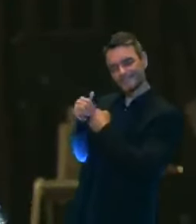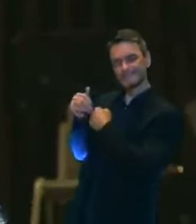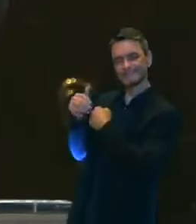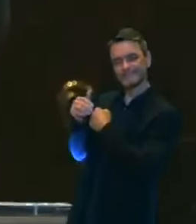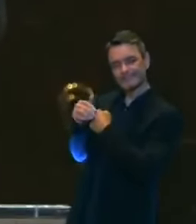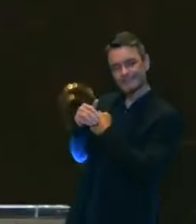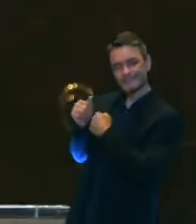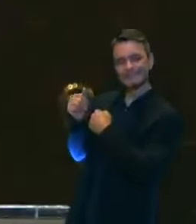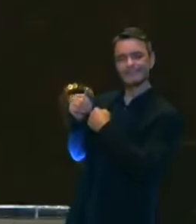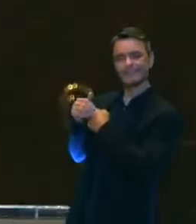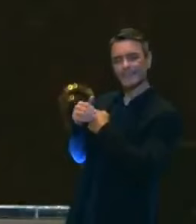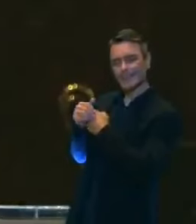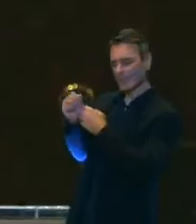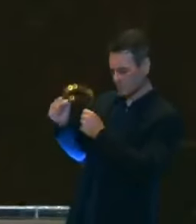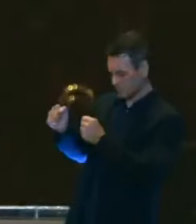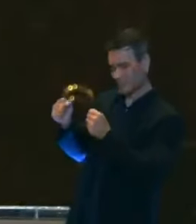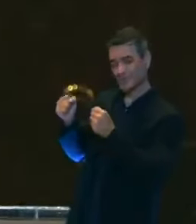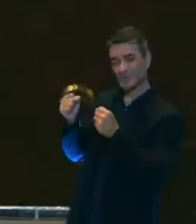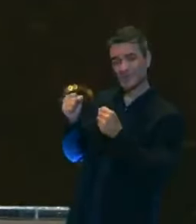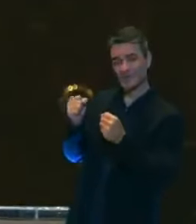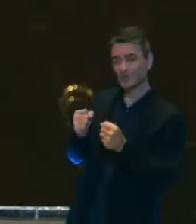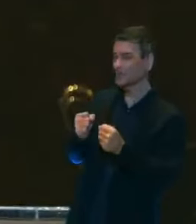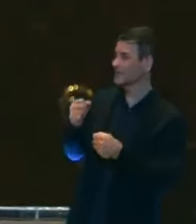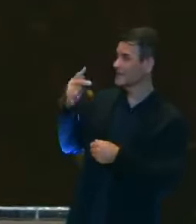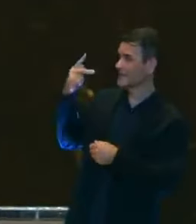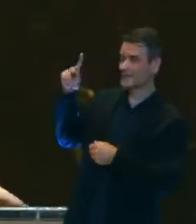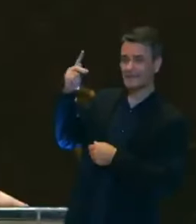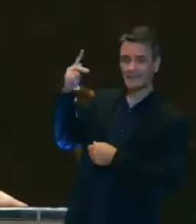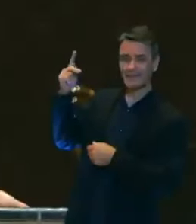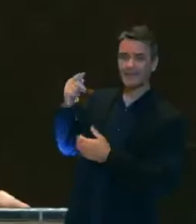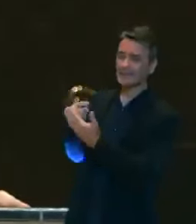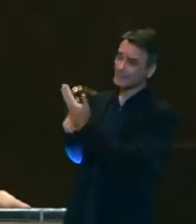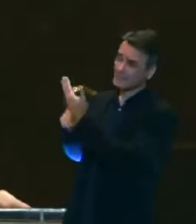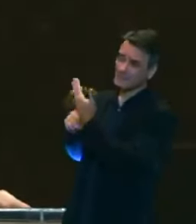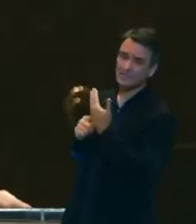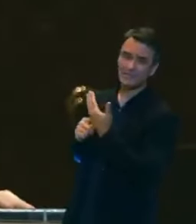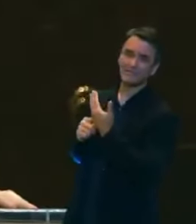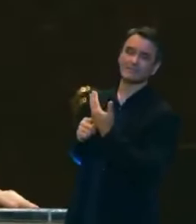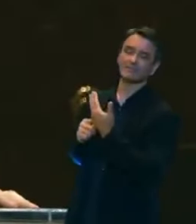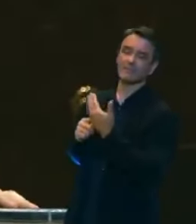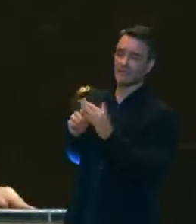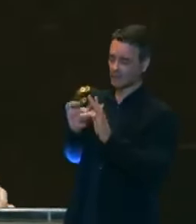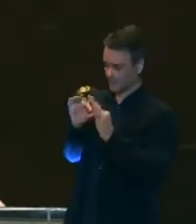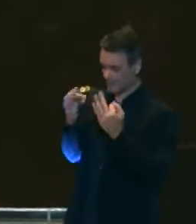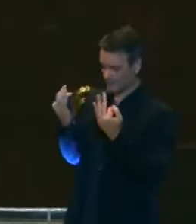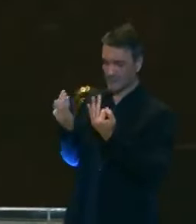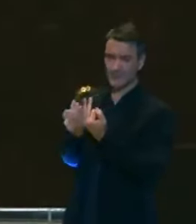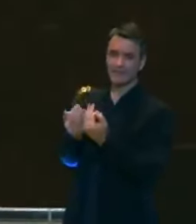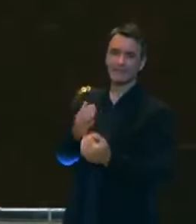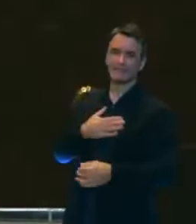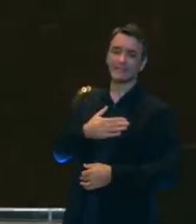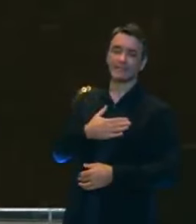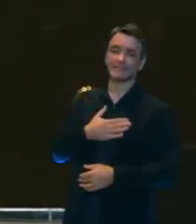de poder, essa destra poderosa de Deus se revelou na minha casa.